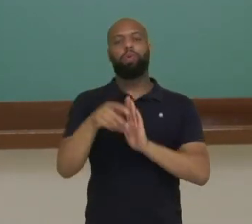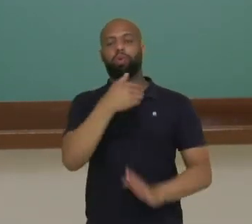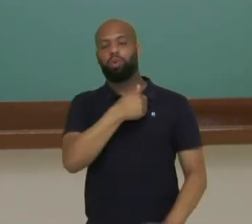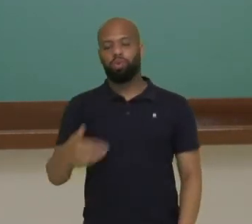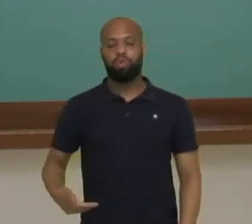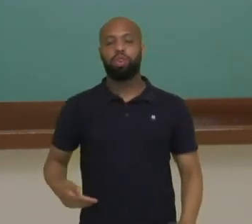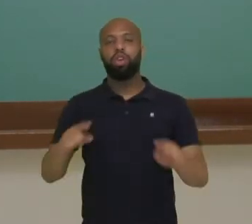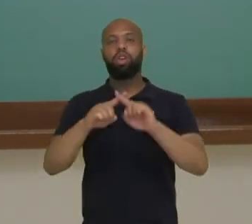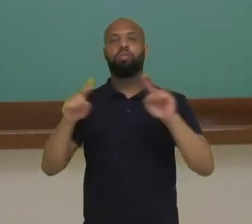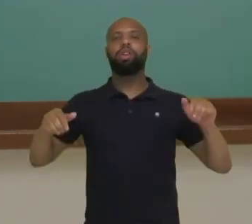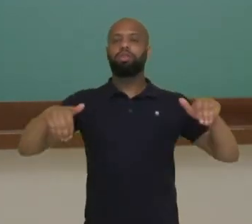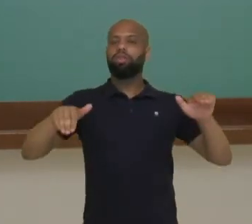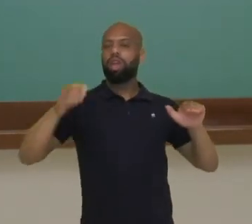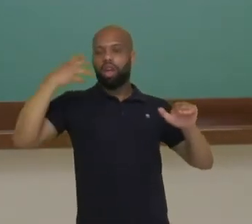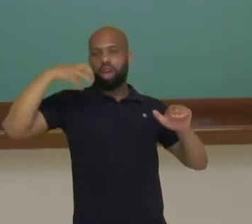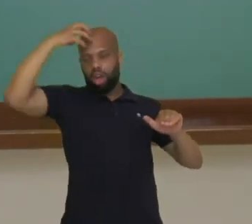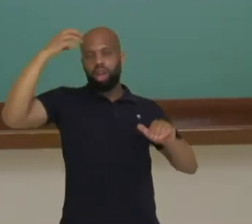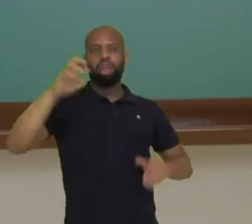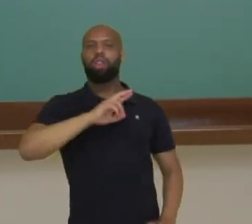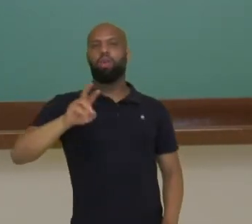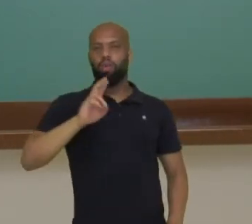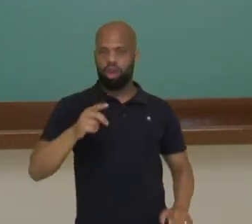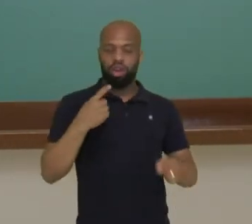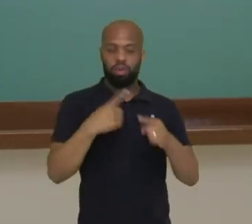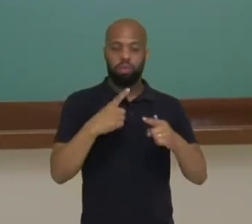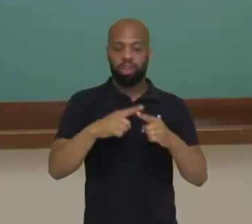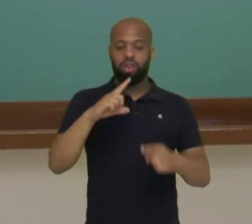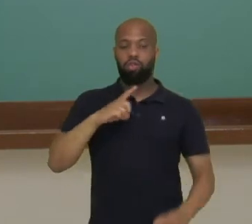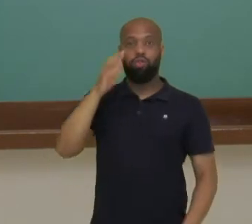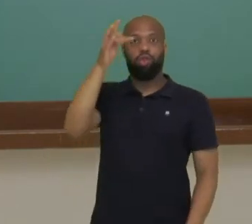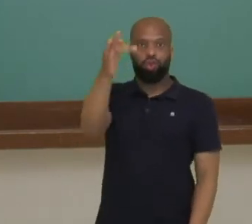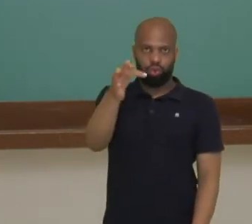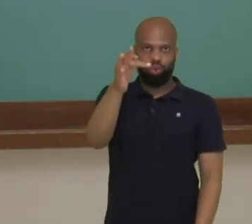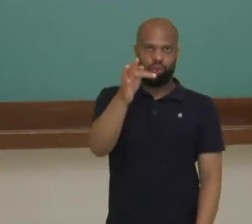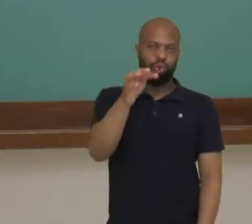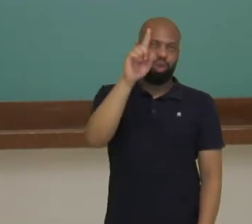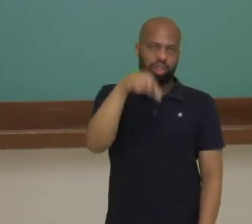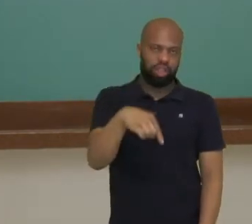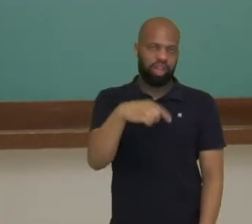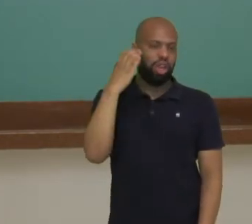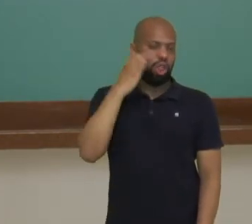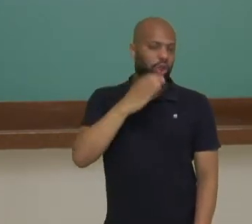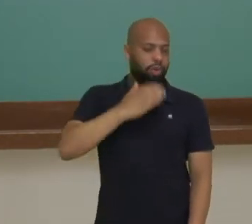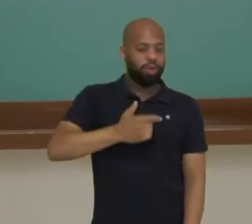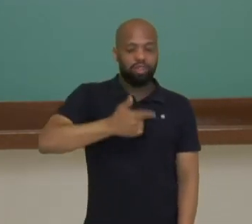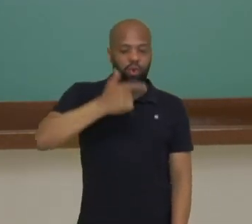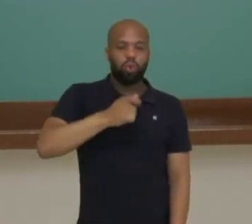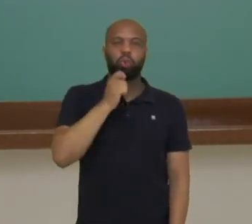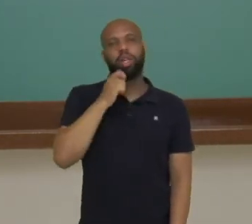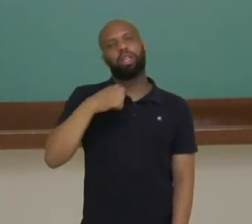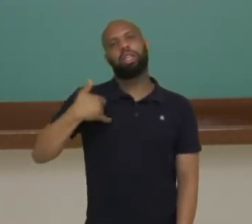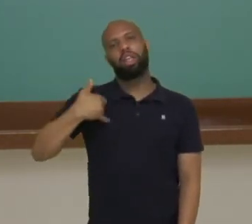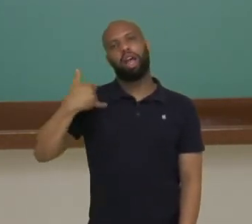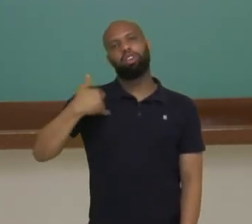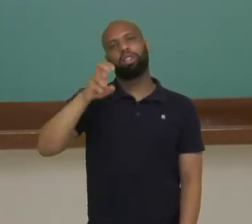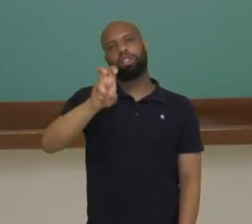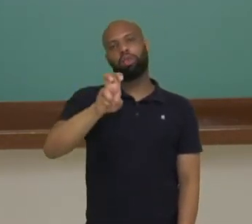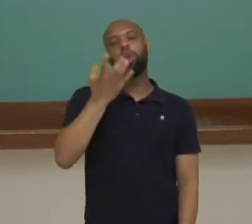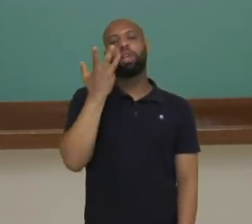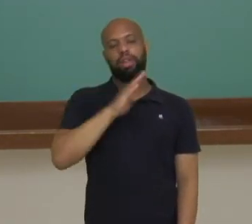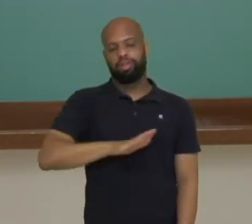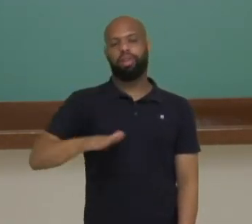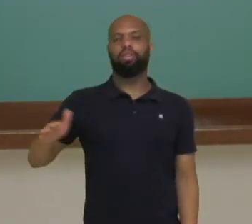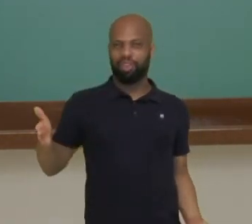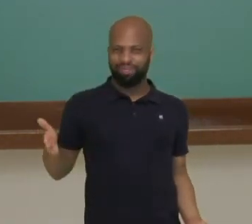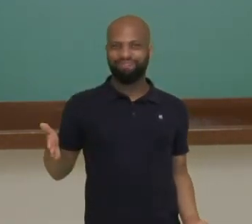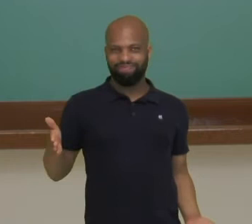uma monarquia. Até porque o futuro monarca, que era o Dom Pedro II, ainda era uma criança bem